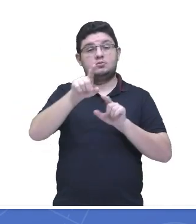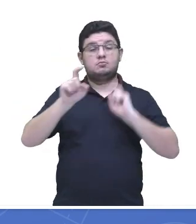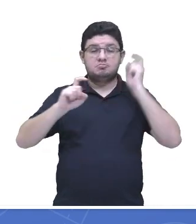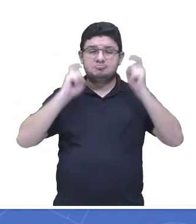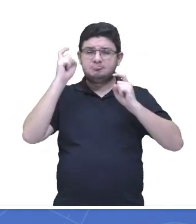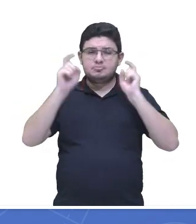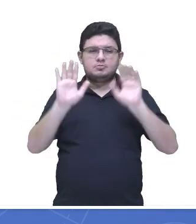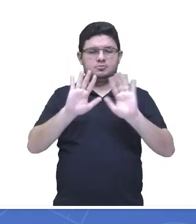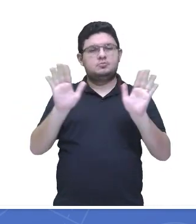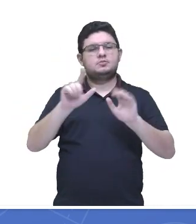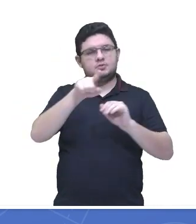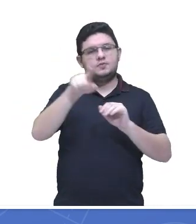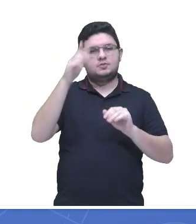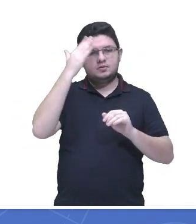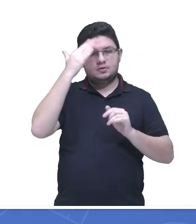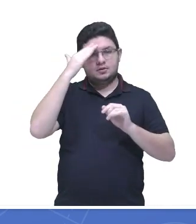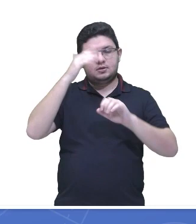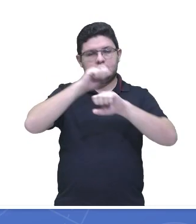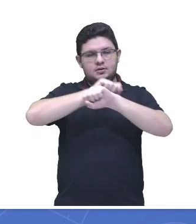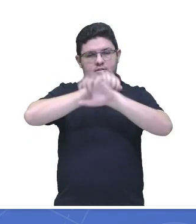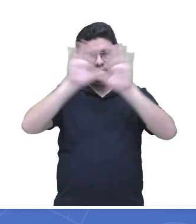esses prefixos. Let's go!